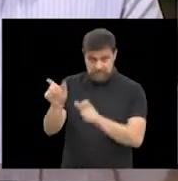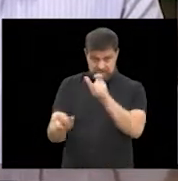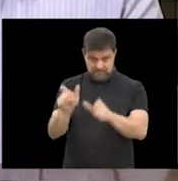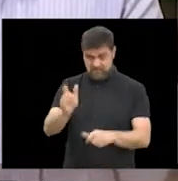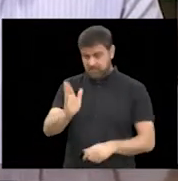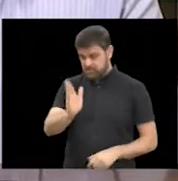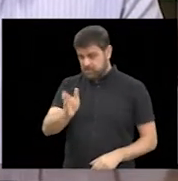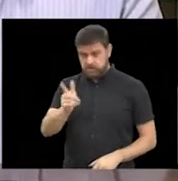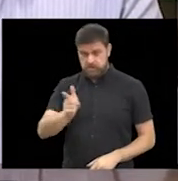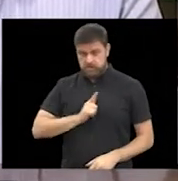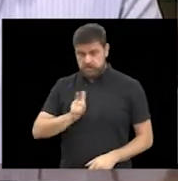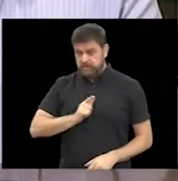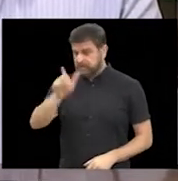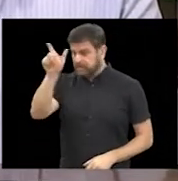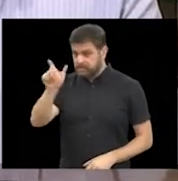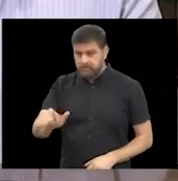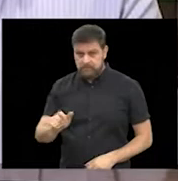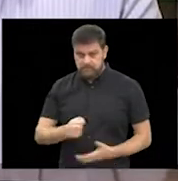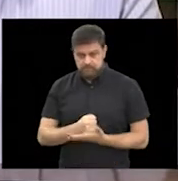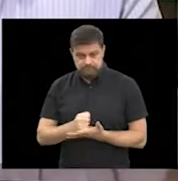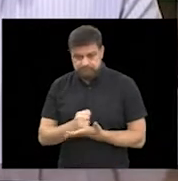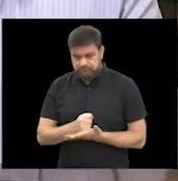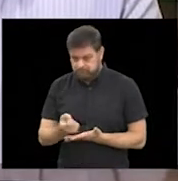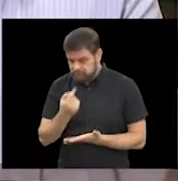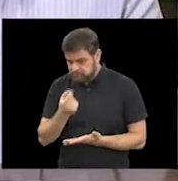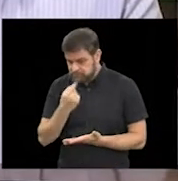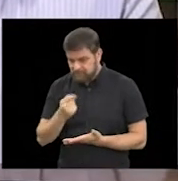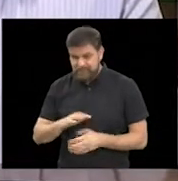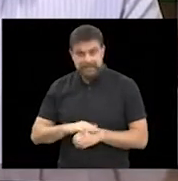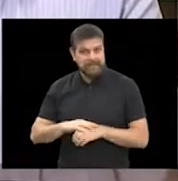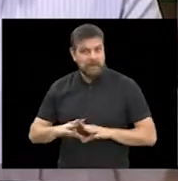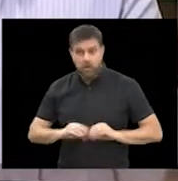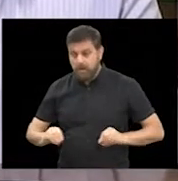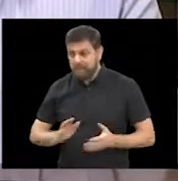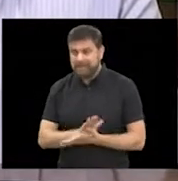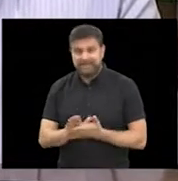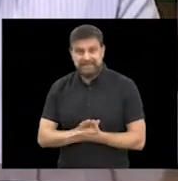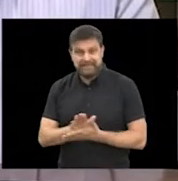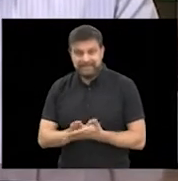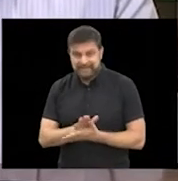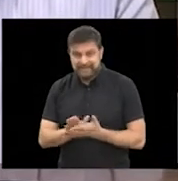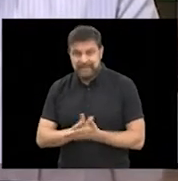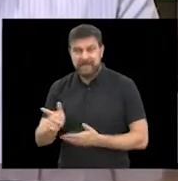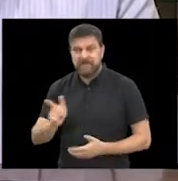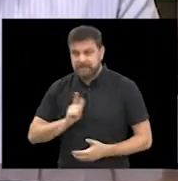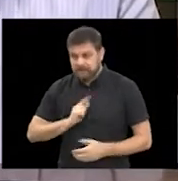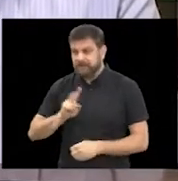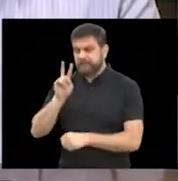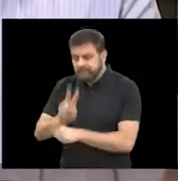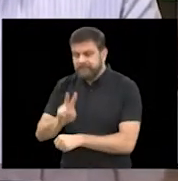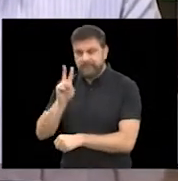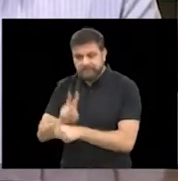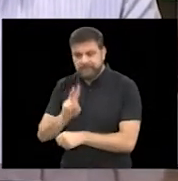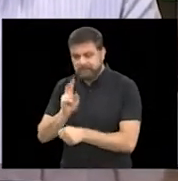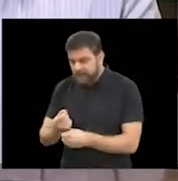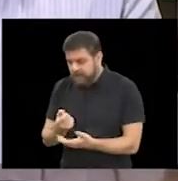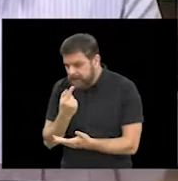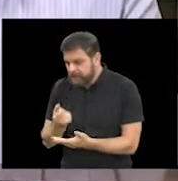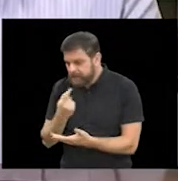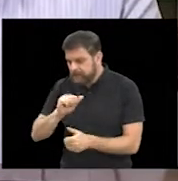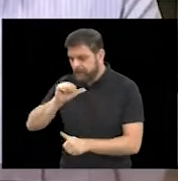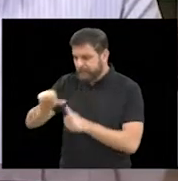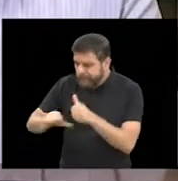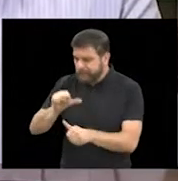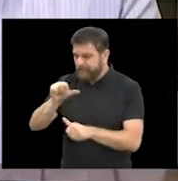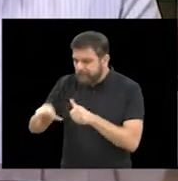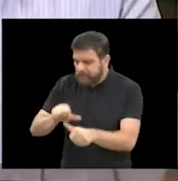temos resistência dessa bactéria aos primeiros, segundos e terceiros tratamentos. Eu já tive paciente que tive